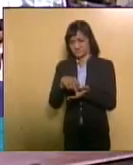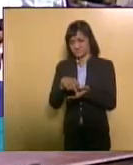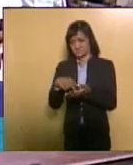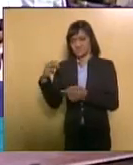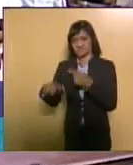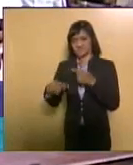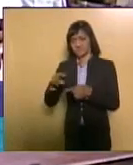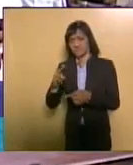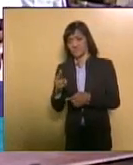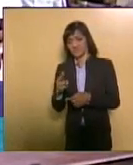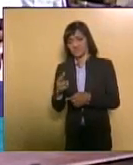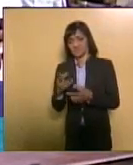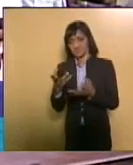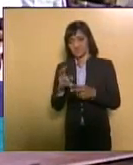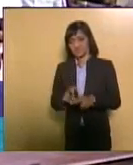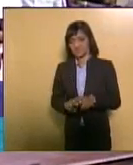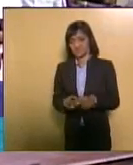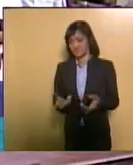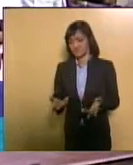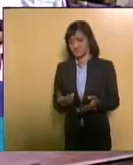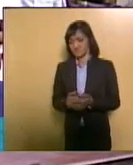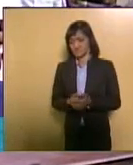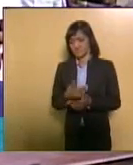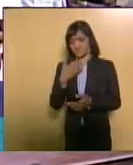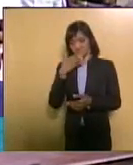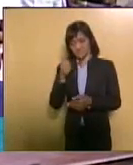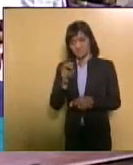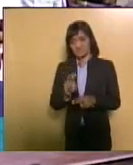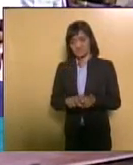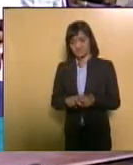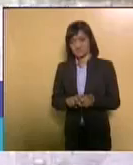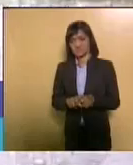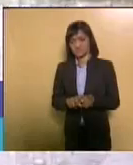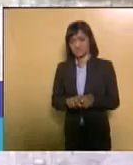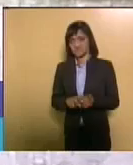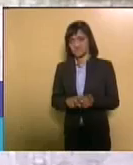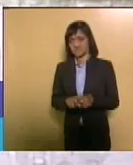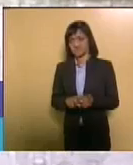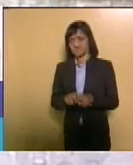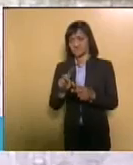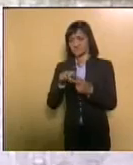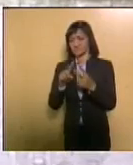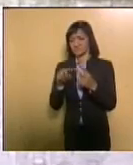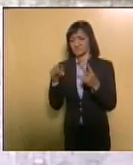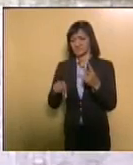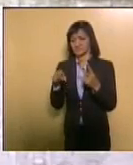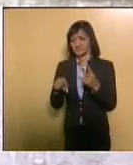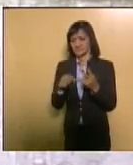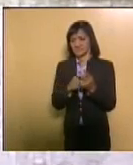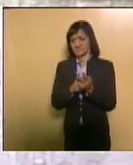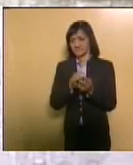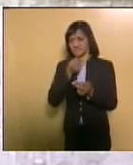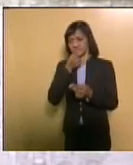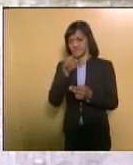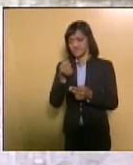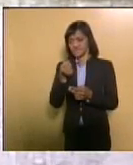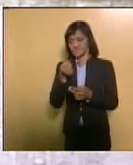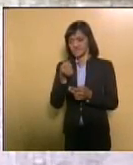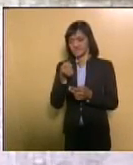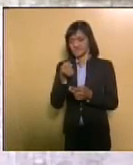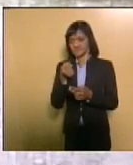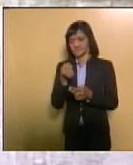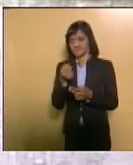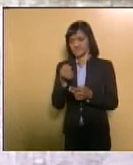debate eu quer não é melhor sentar aí nós vamos colocar os dois aqui por caa da da do microfone vamos